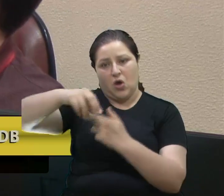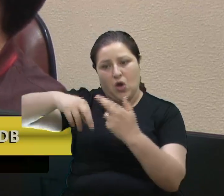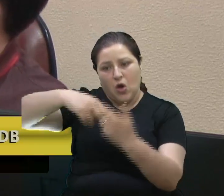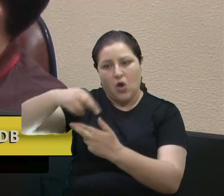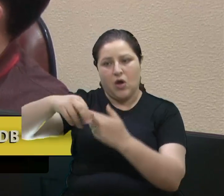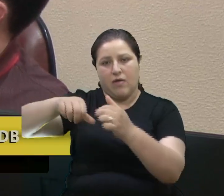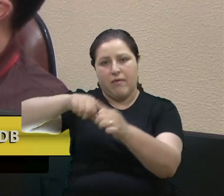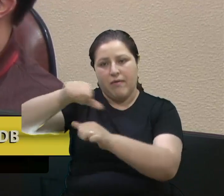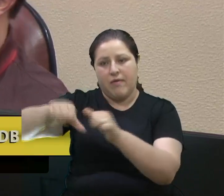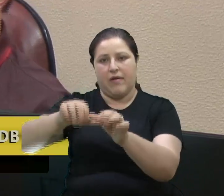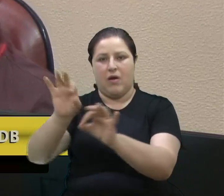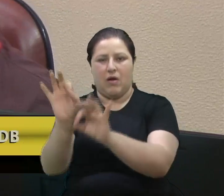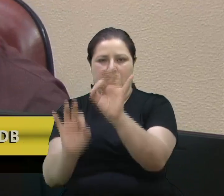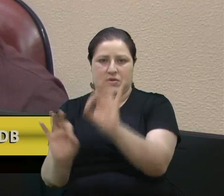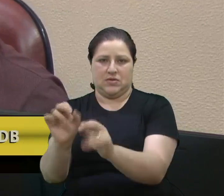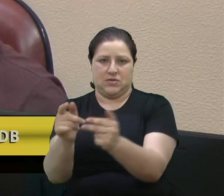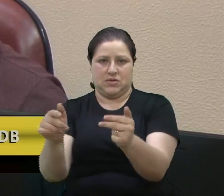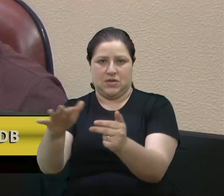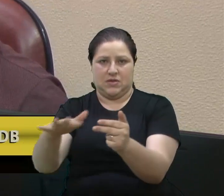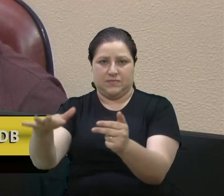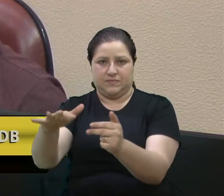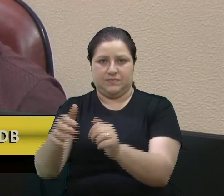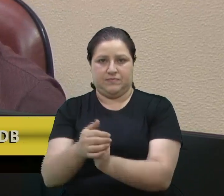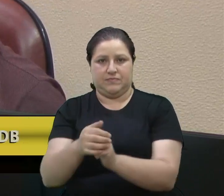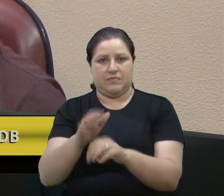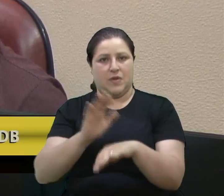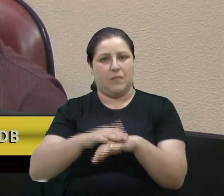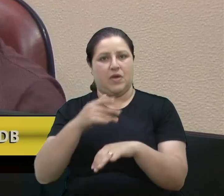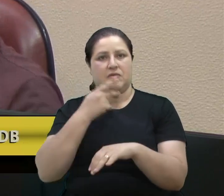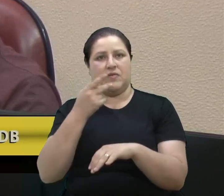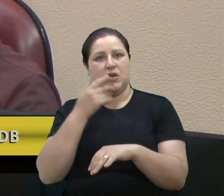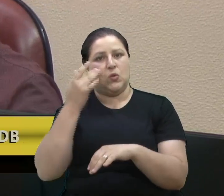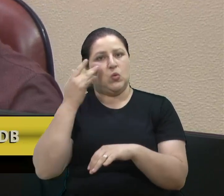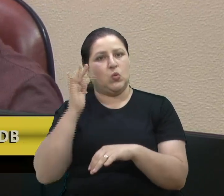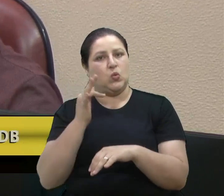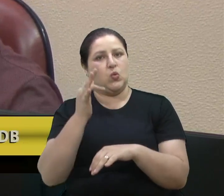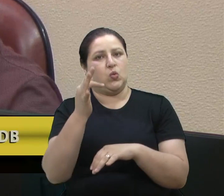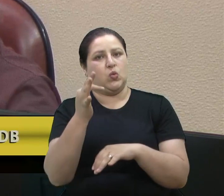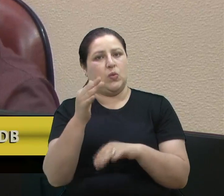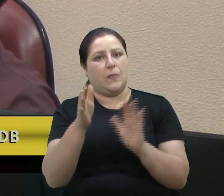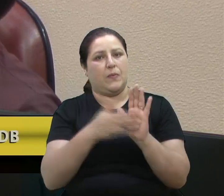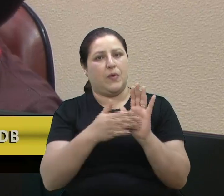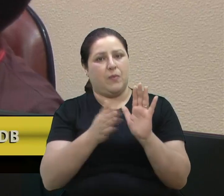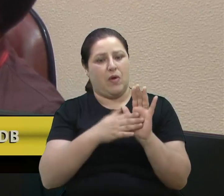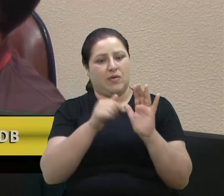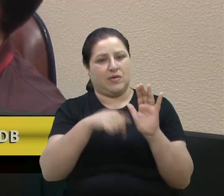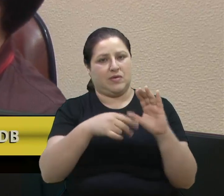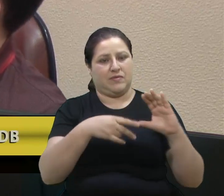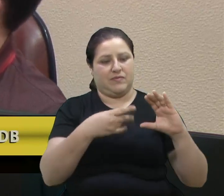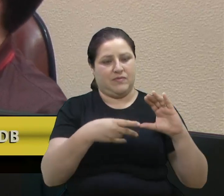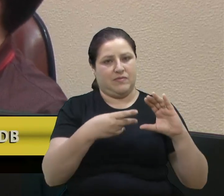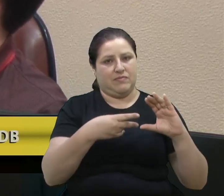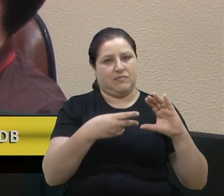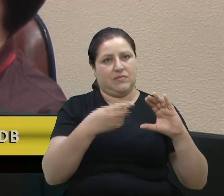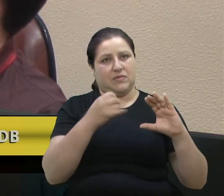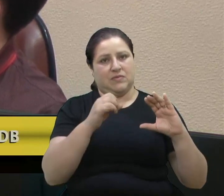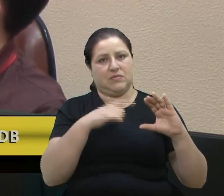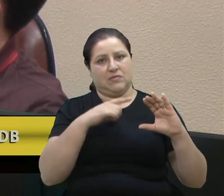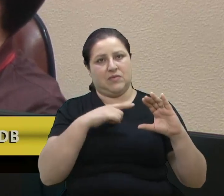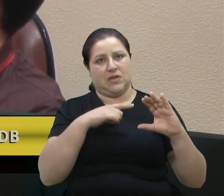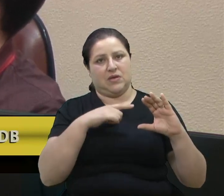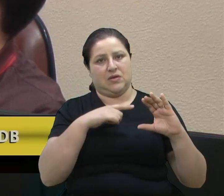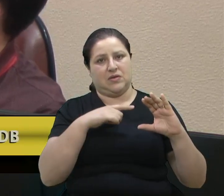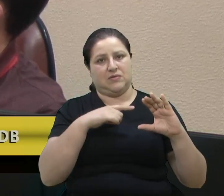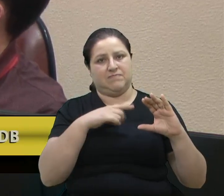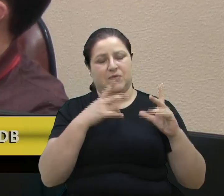situação. E lhe digo até mais, vereador Scalco. Eu não sei se daqui a pouco a proposição saindo da casa, ela não tem algum tipo de